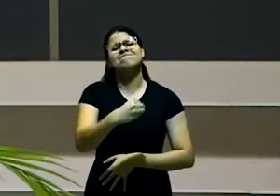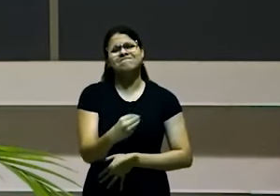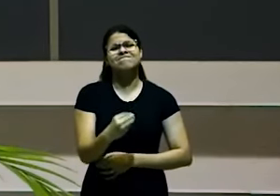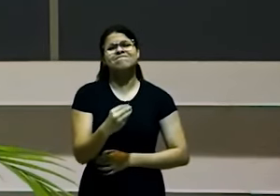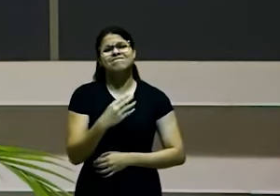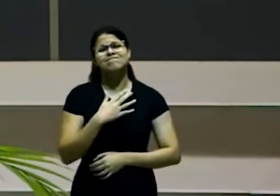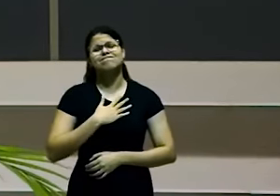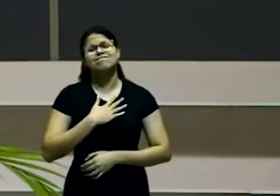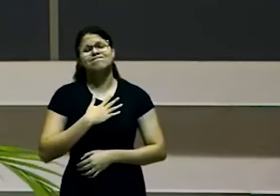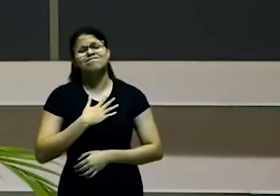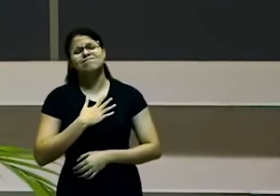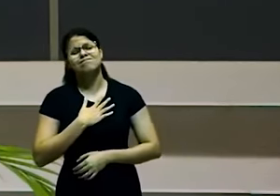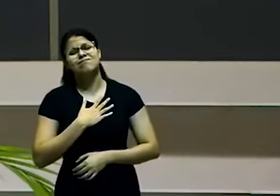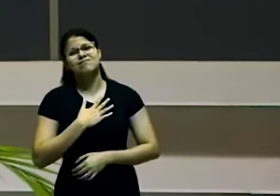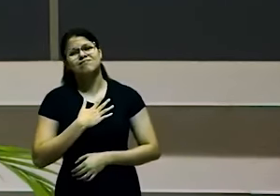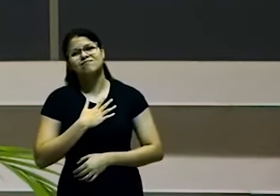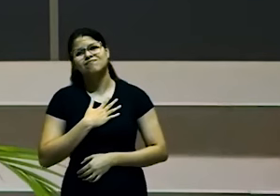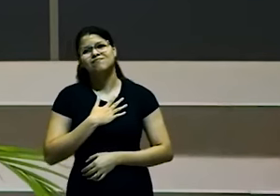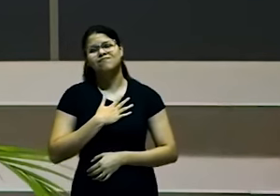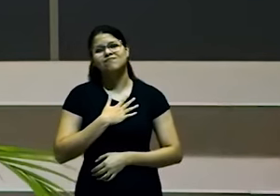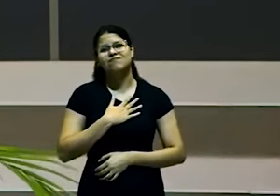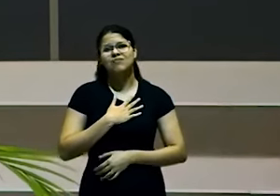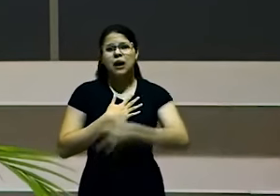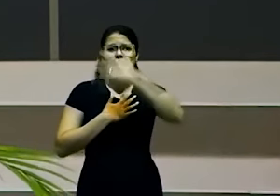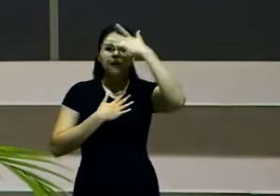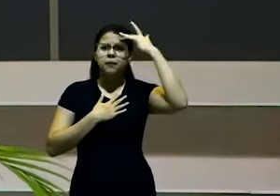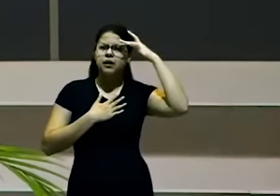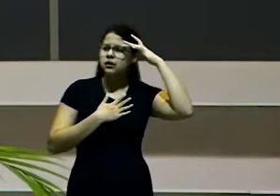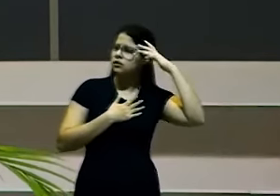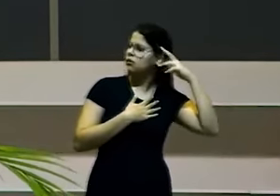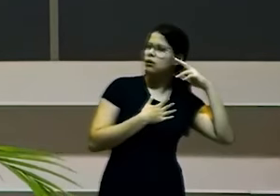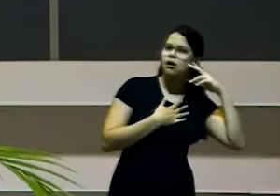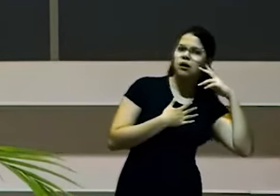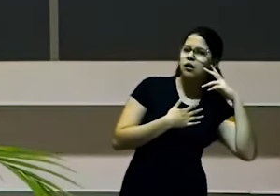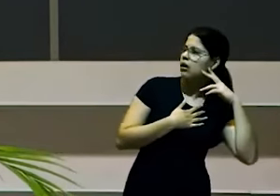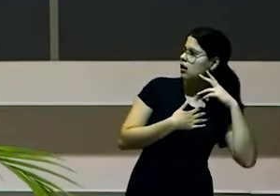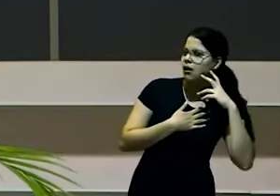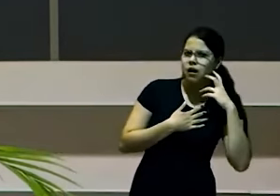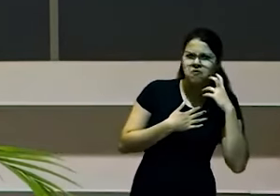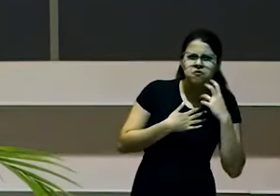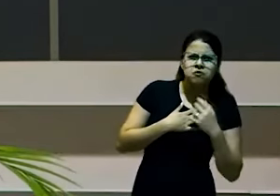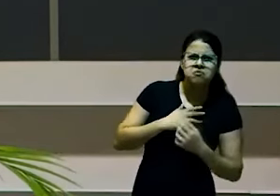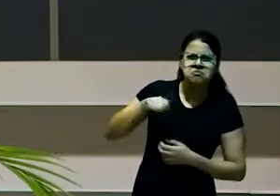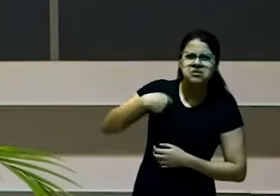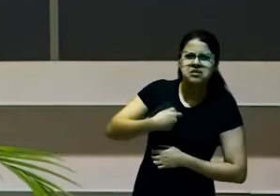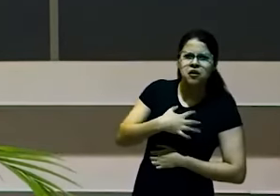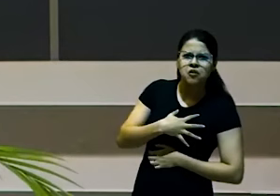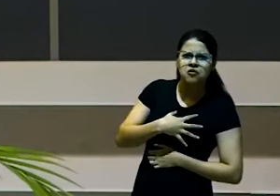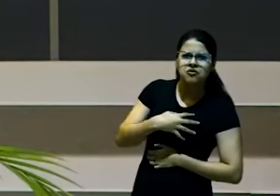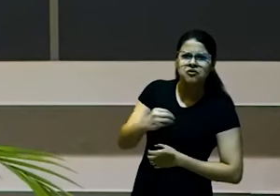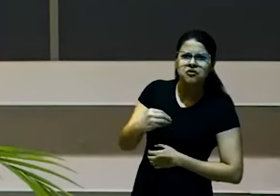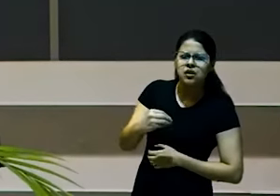filhos alguém reconheceu essa voz Filhos a